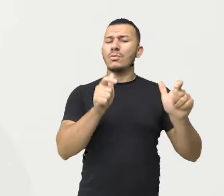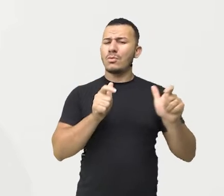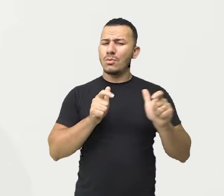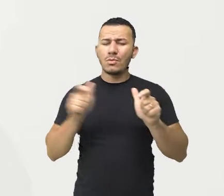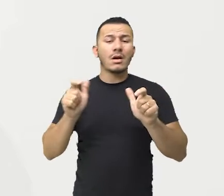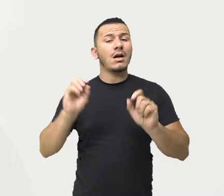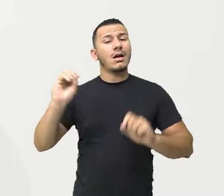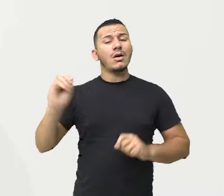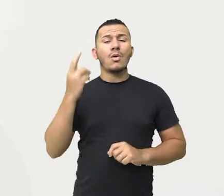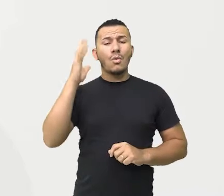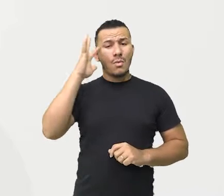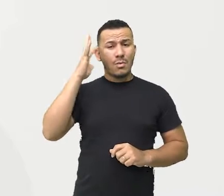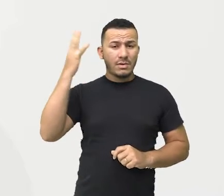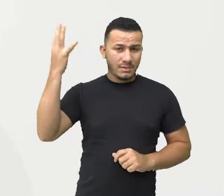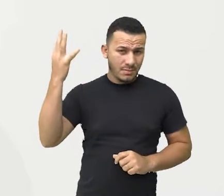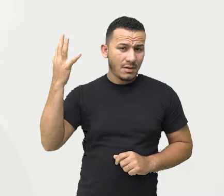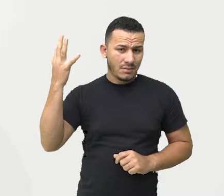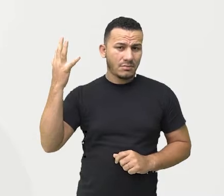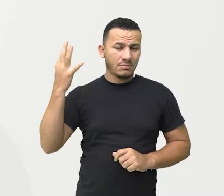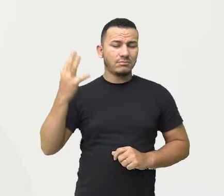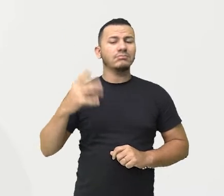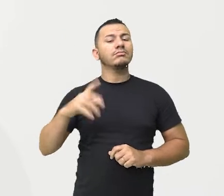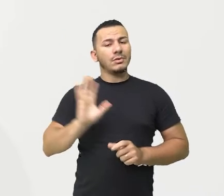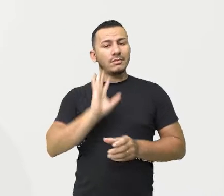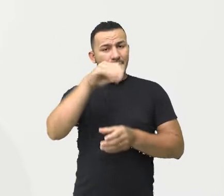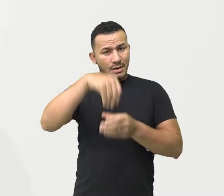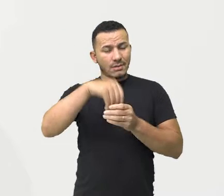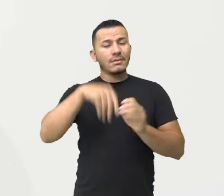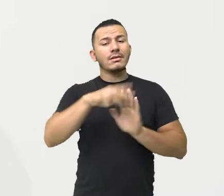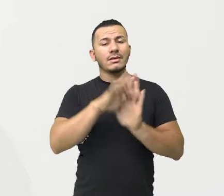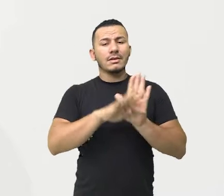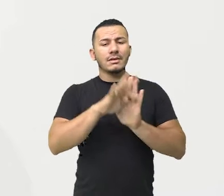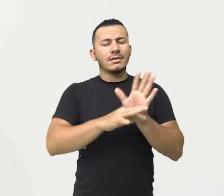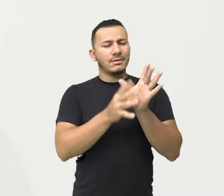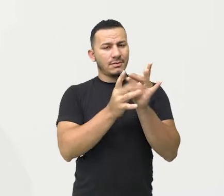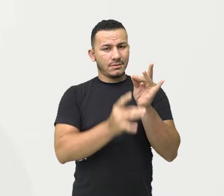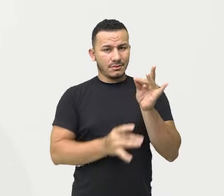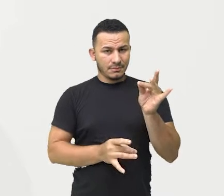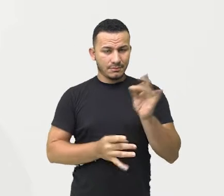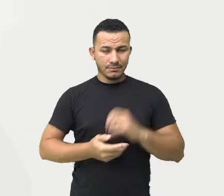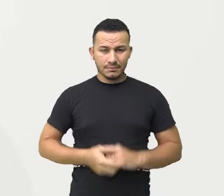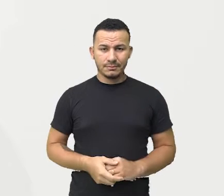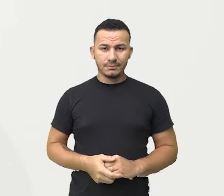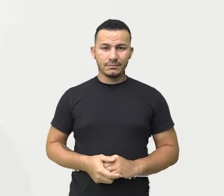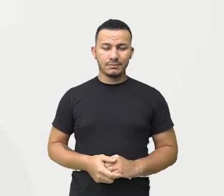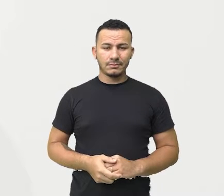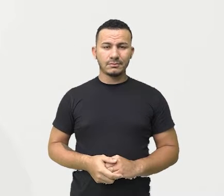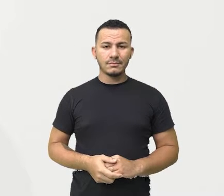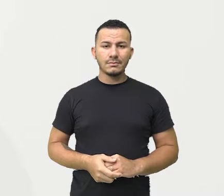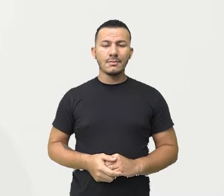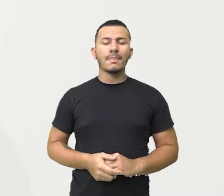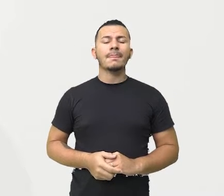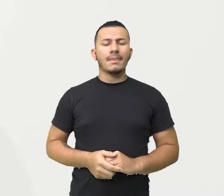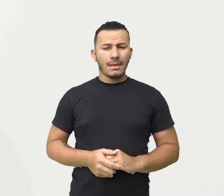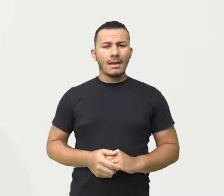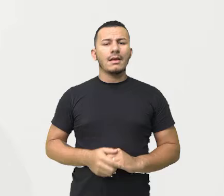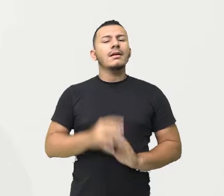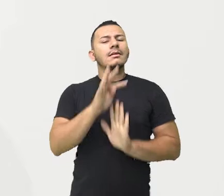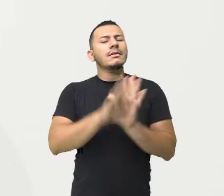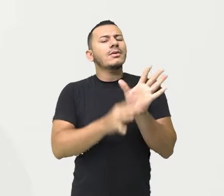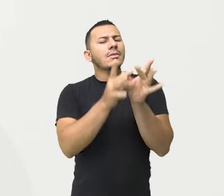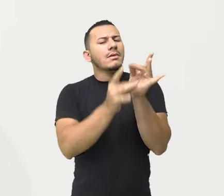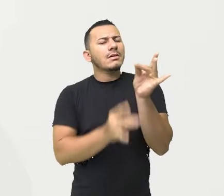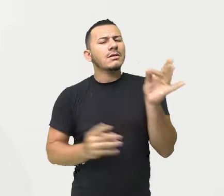situação. Então, nós temos aí texto descritivo. Isso pode ser feito pela fala